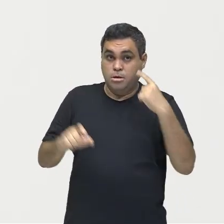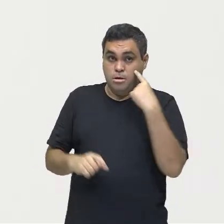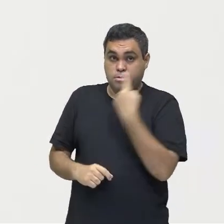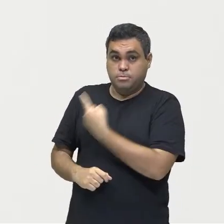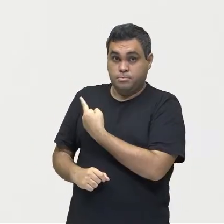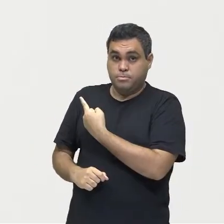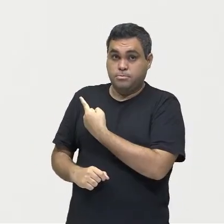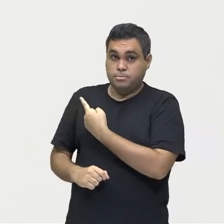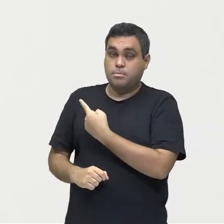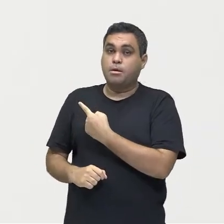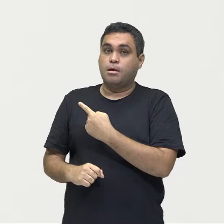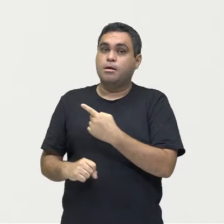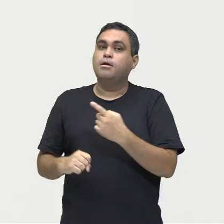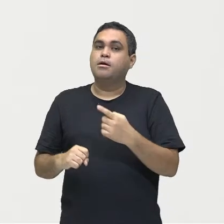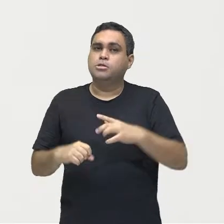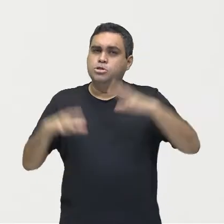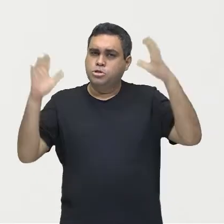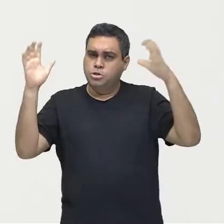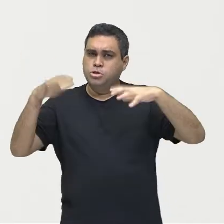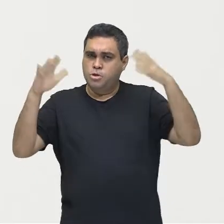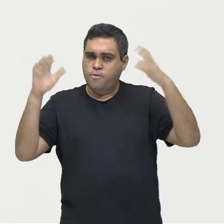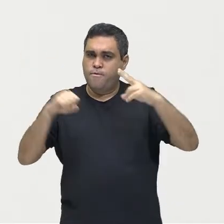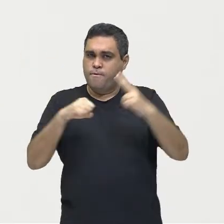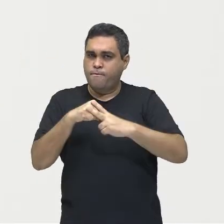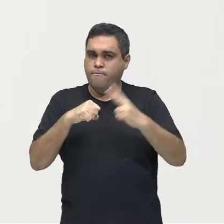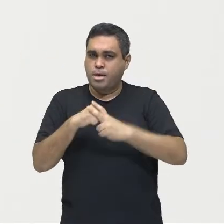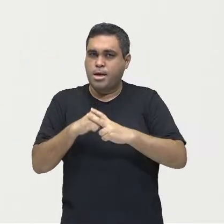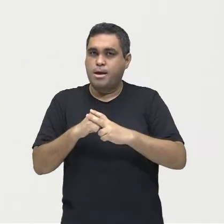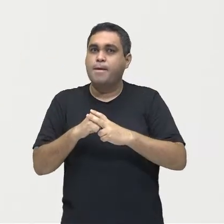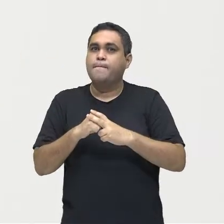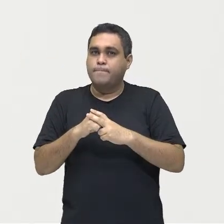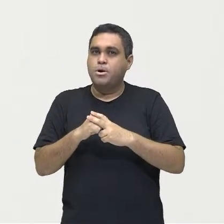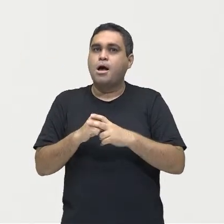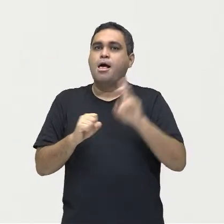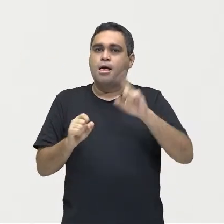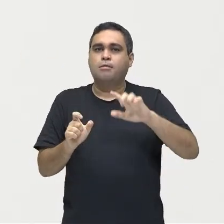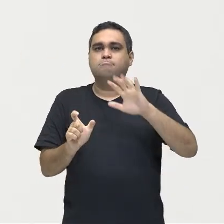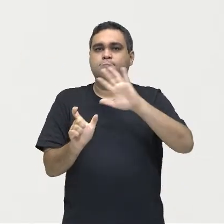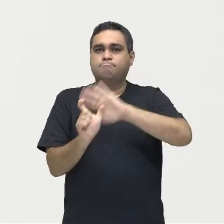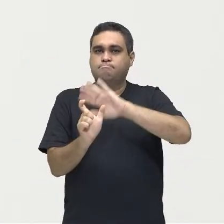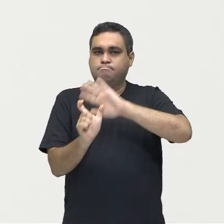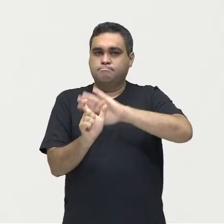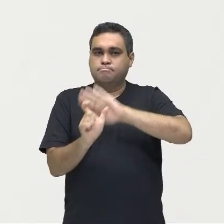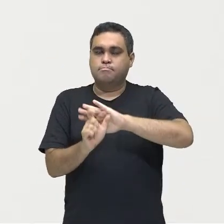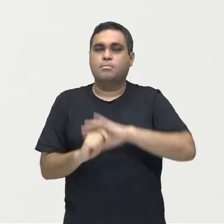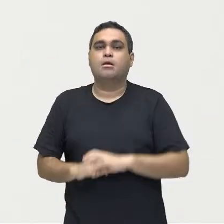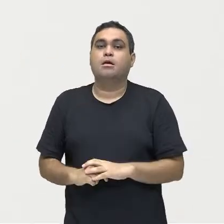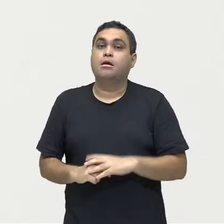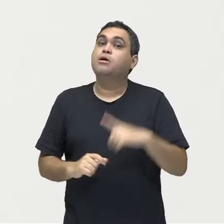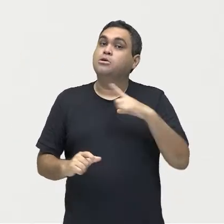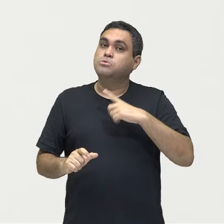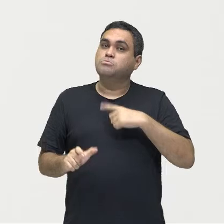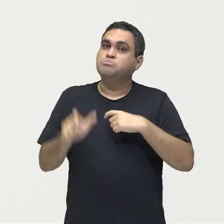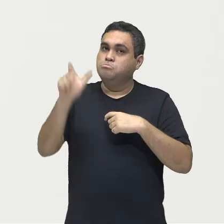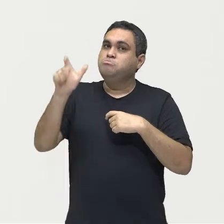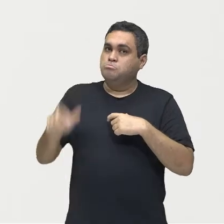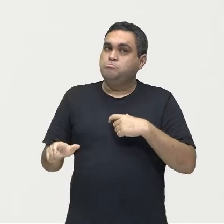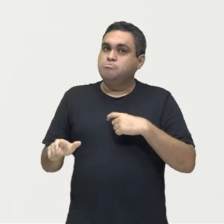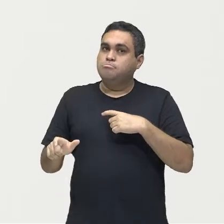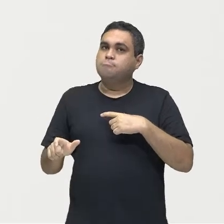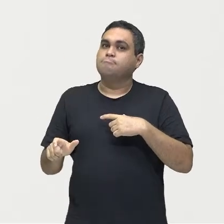mesmo com esse verbo, chover, que não está no seu sentido literal, eu tenho o sujeito da oração. Qual